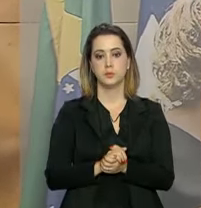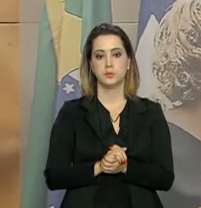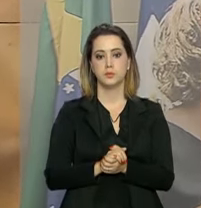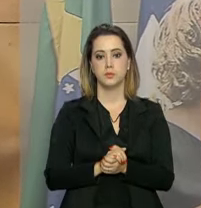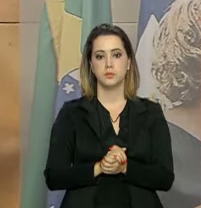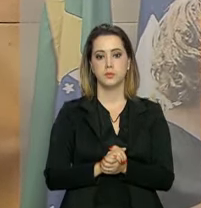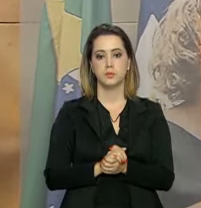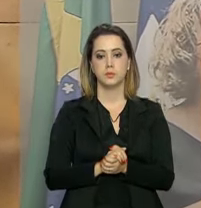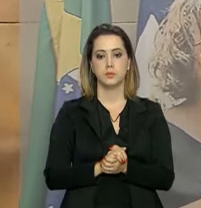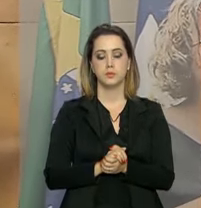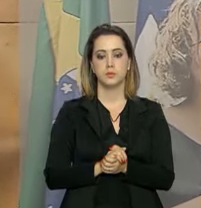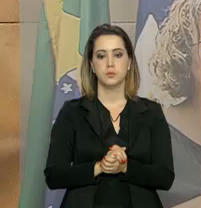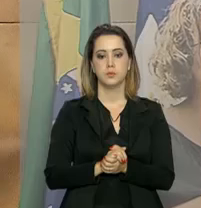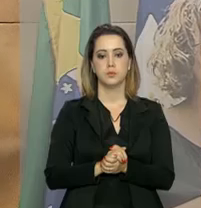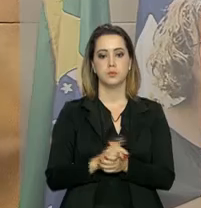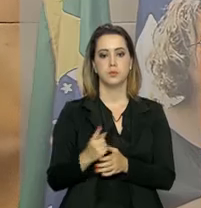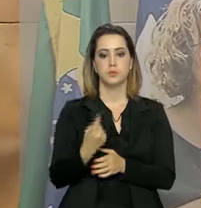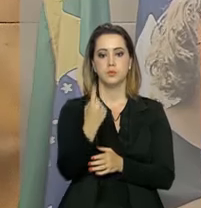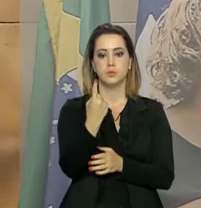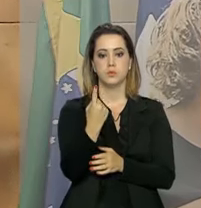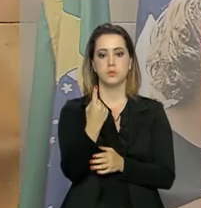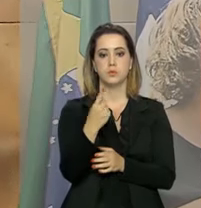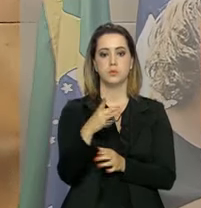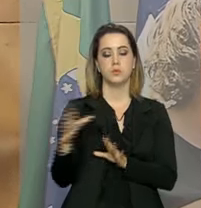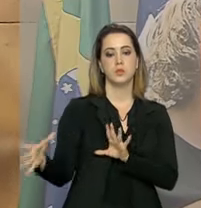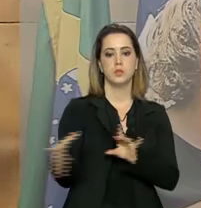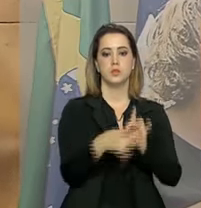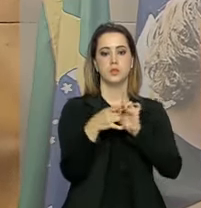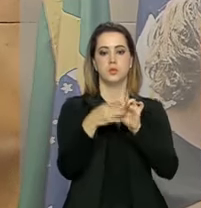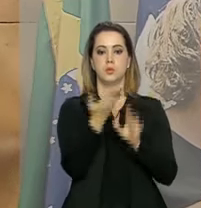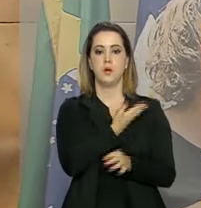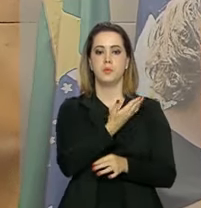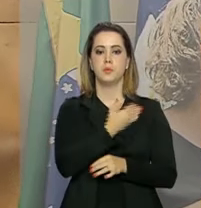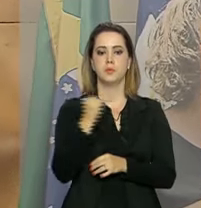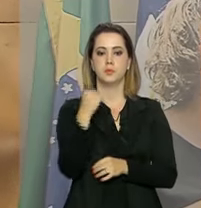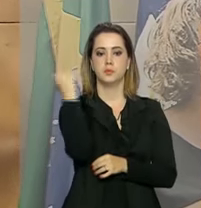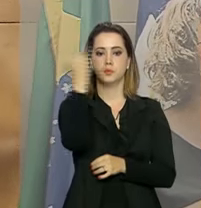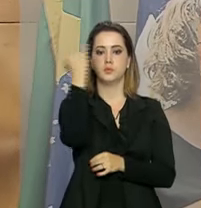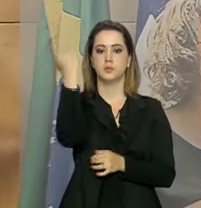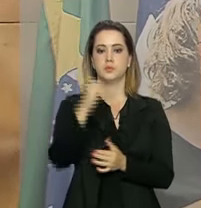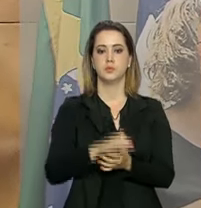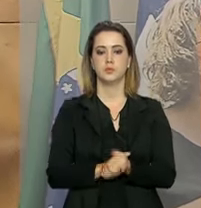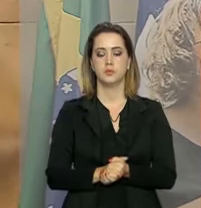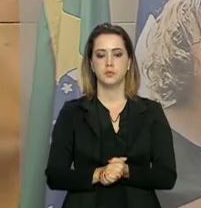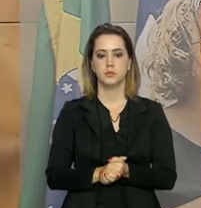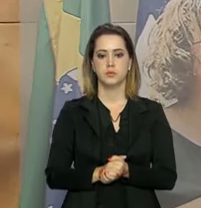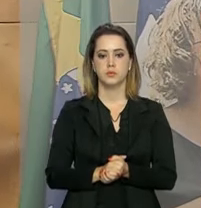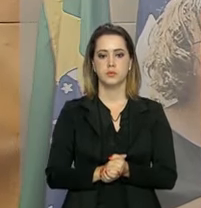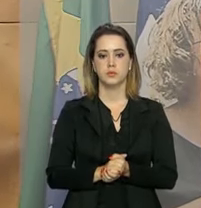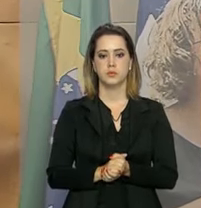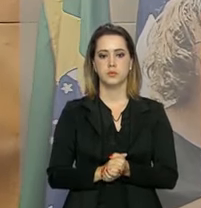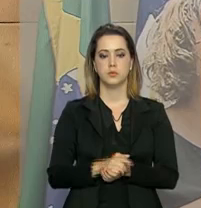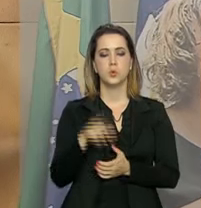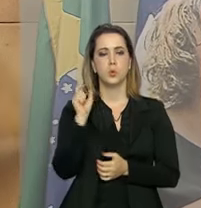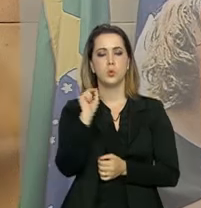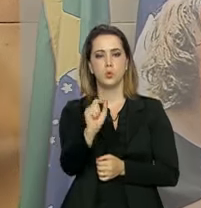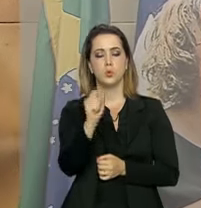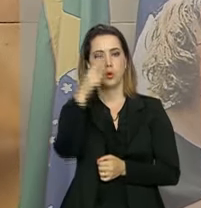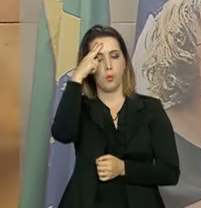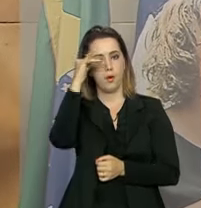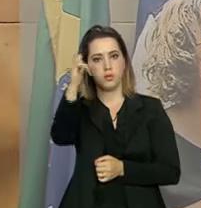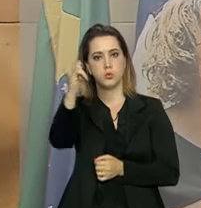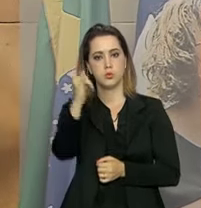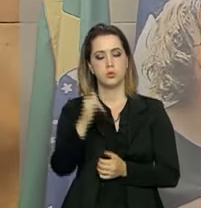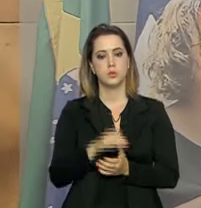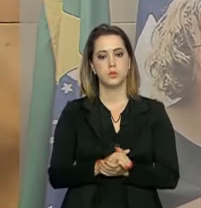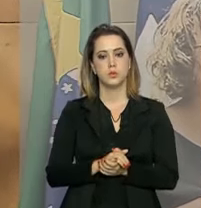parceiro importante. É um parceiro muito importante. Avec lequel le gouvernement haïtien, com o qual o governo haitiano